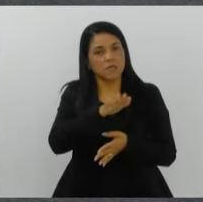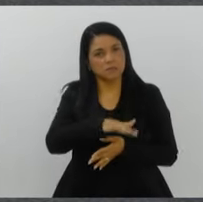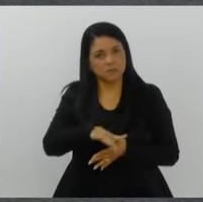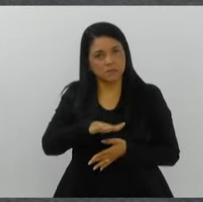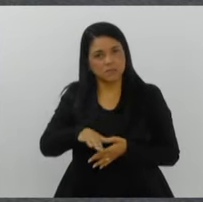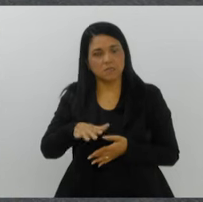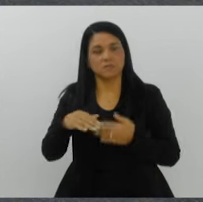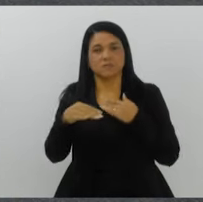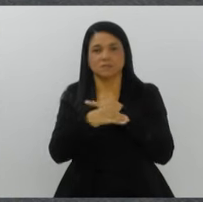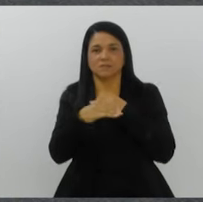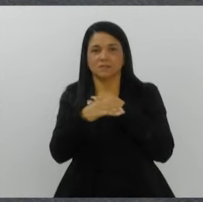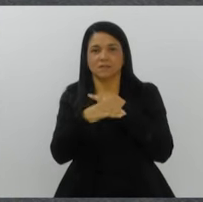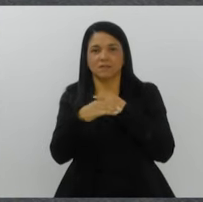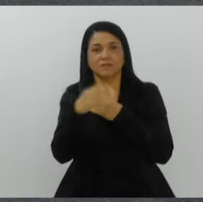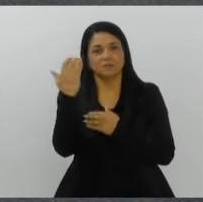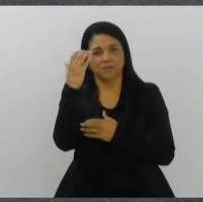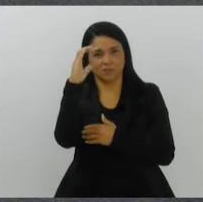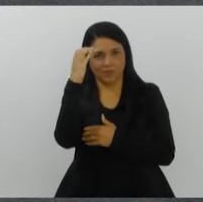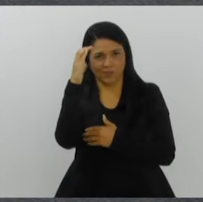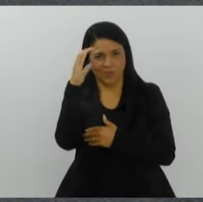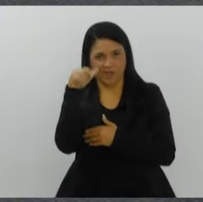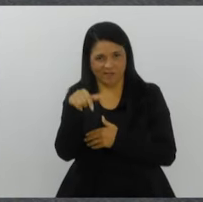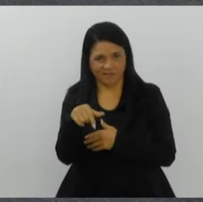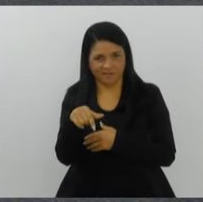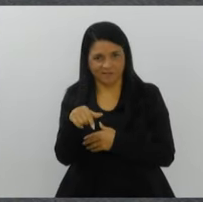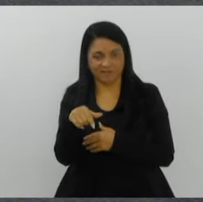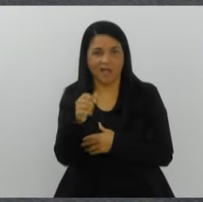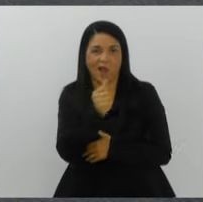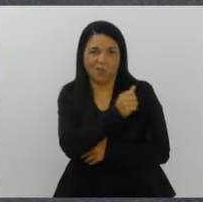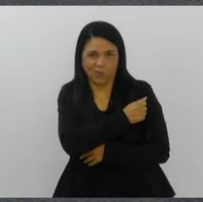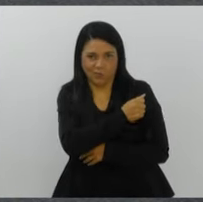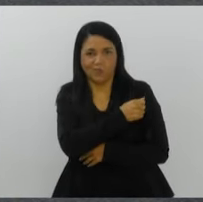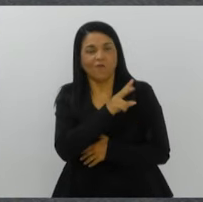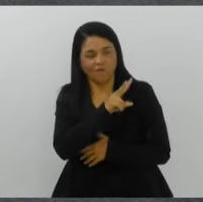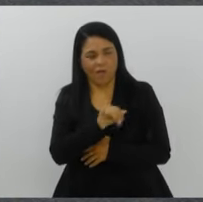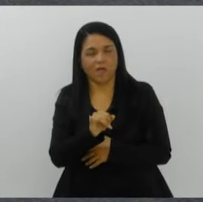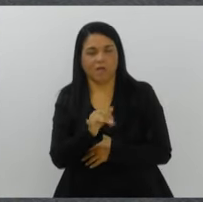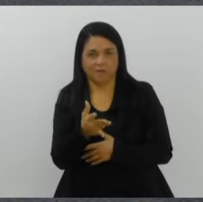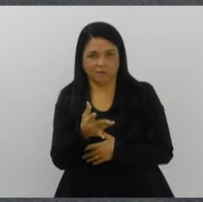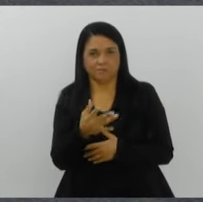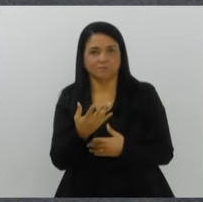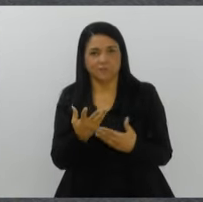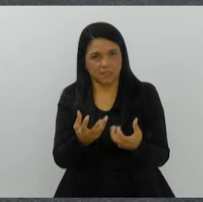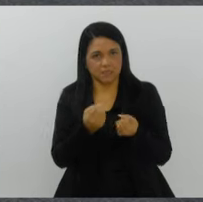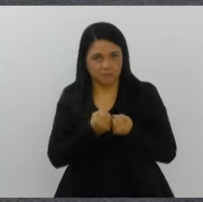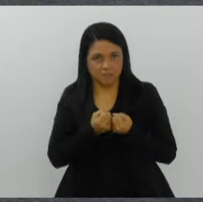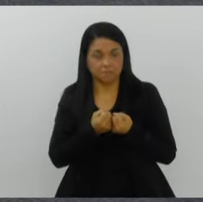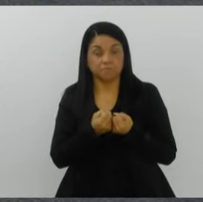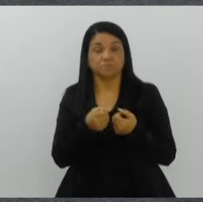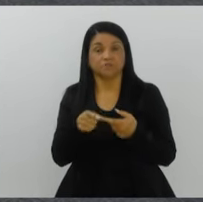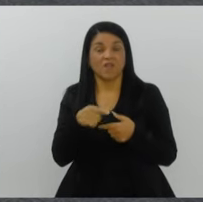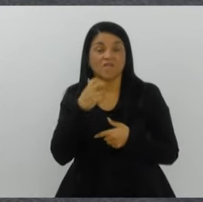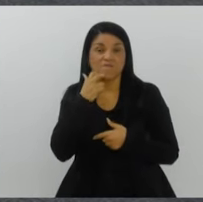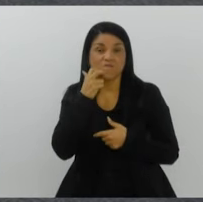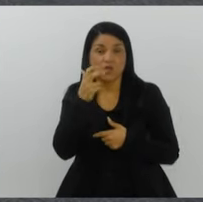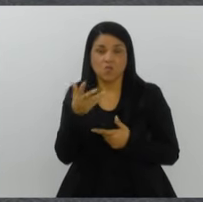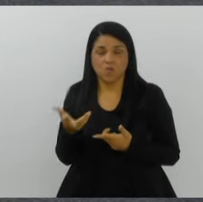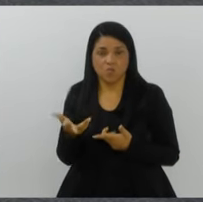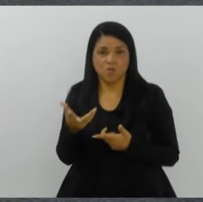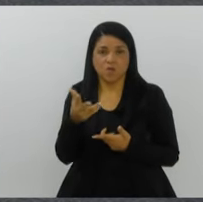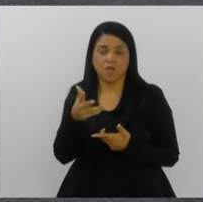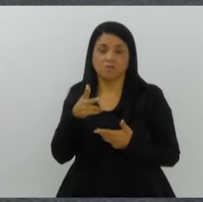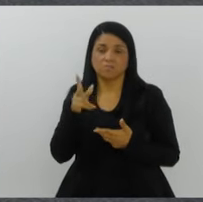de Niterói. E, na verdade, as pessoas elas deviam até ter vergonha, porque, na verdade, elas fazem